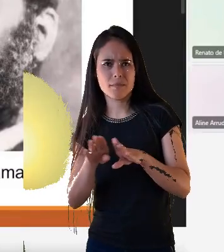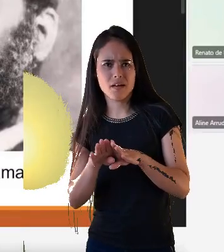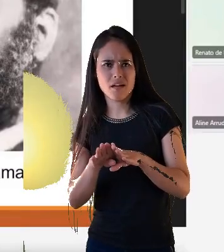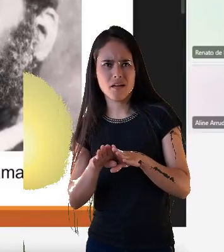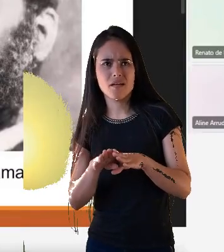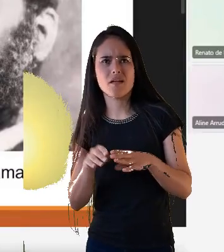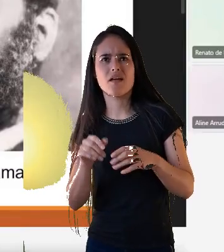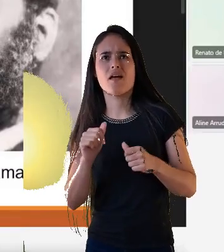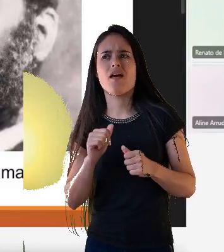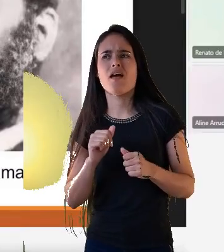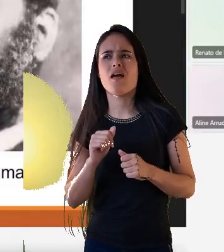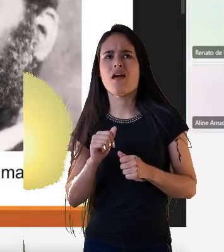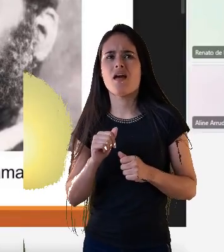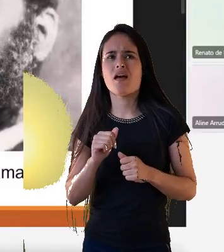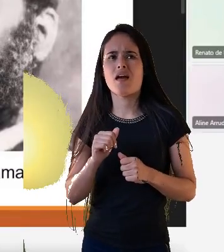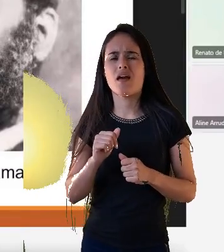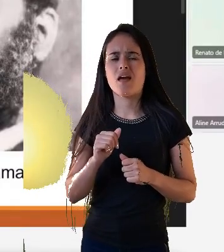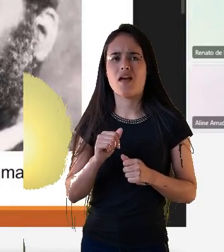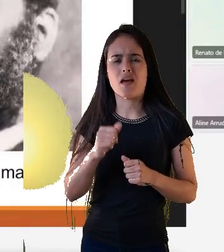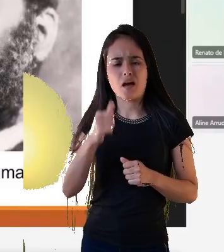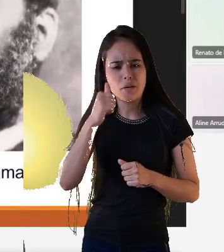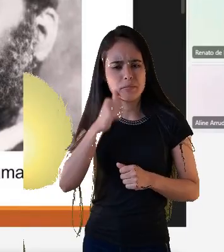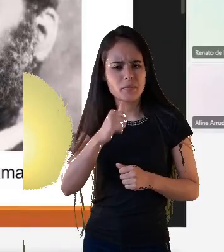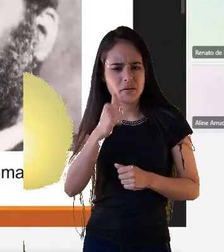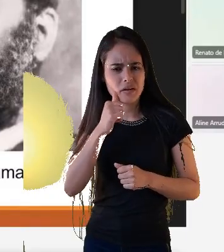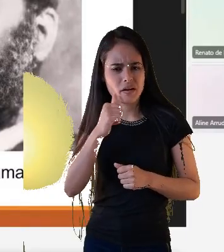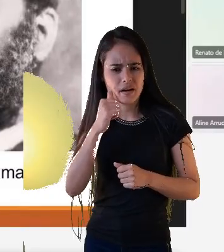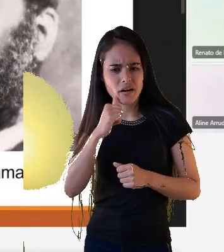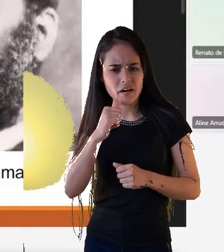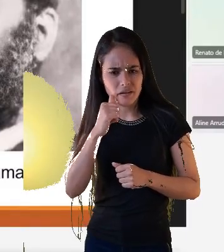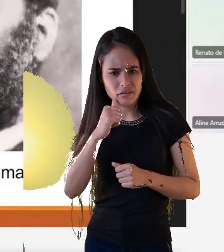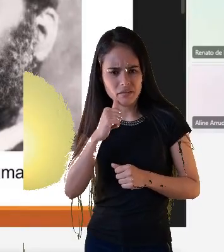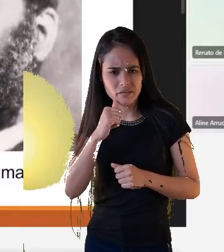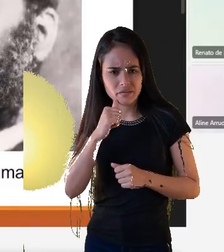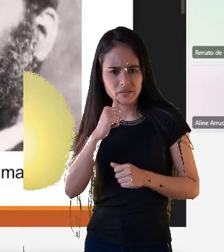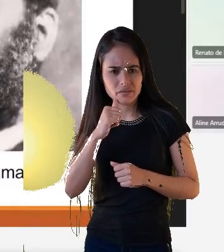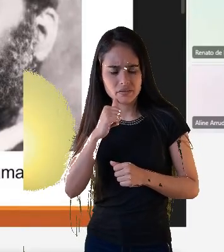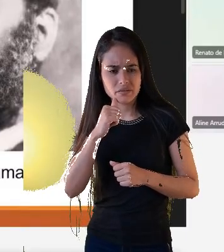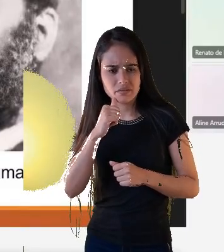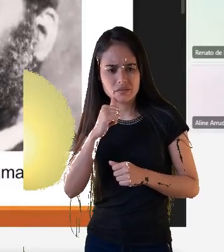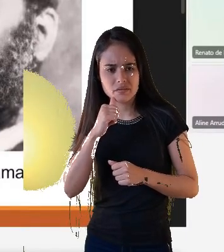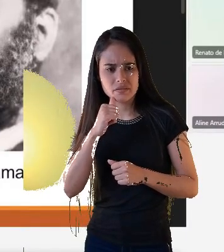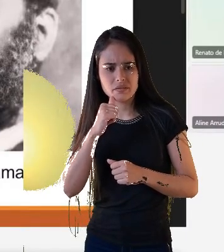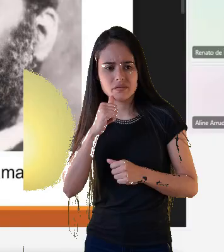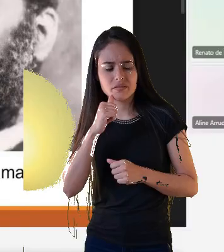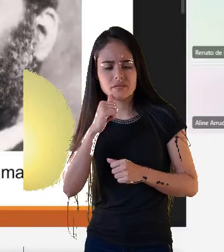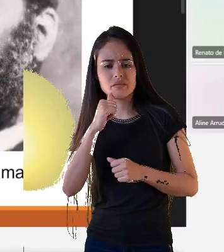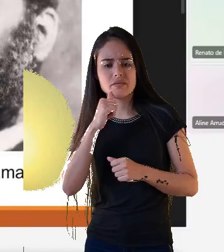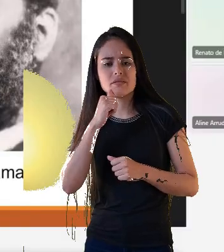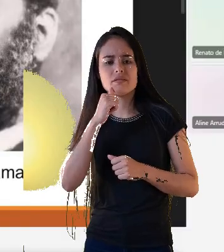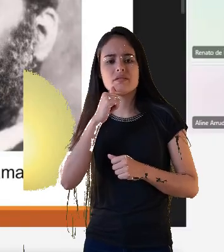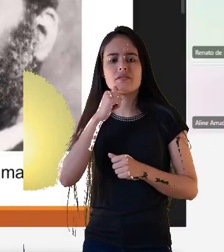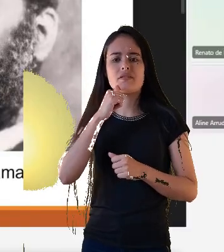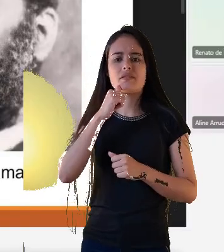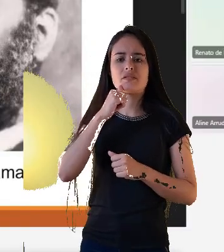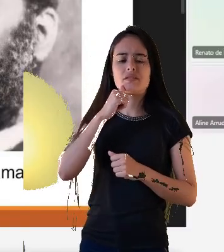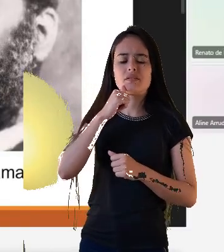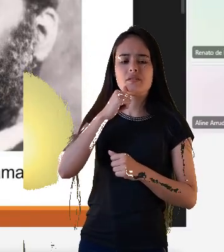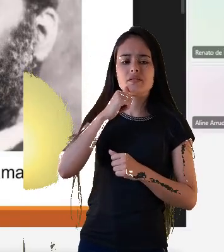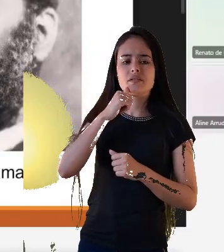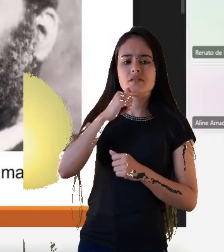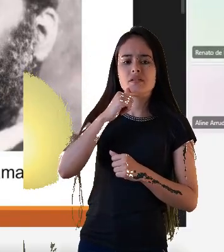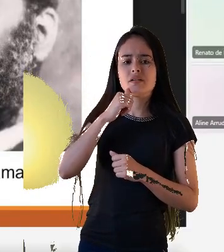esse discurso, né, de que a princesa Isabel libertou escravidão. Eu sei que hoje esse